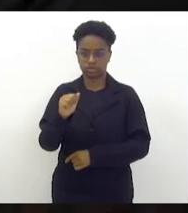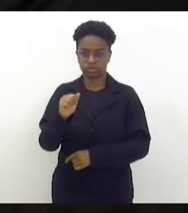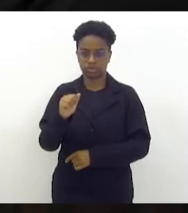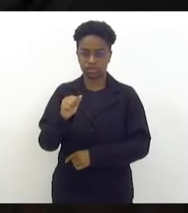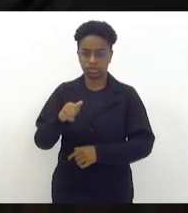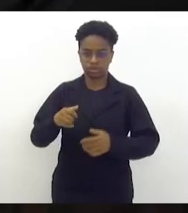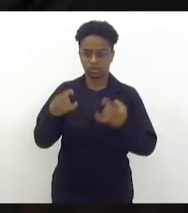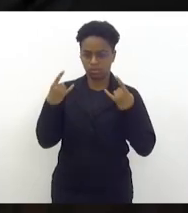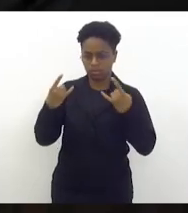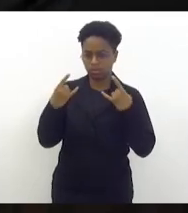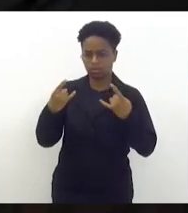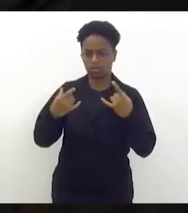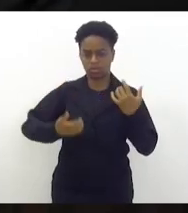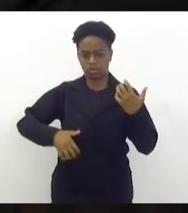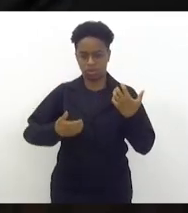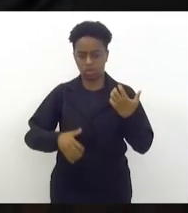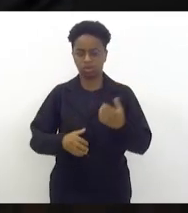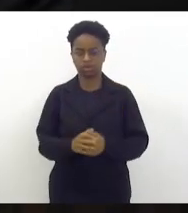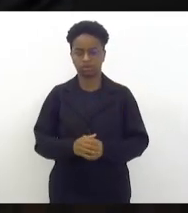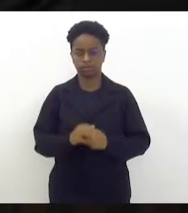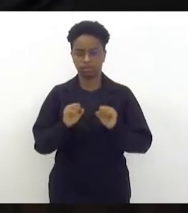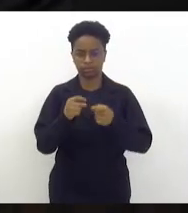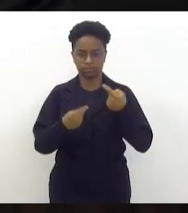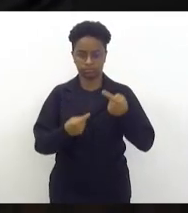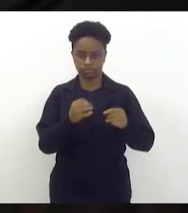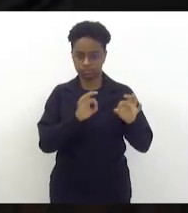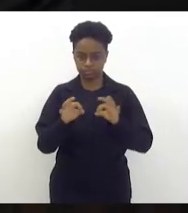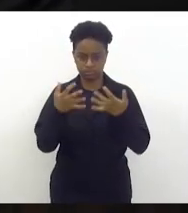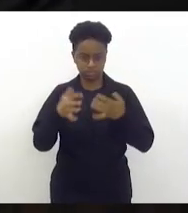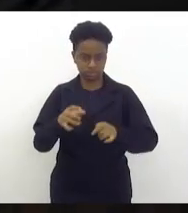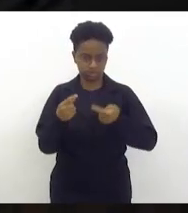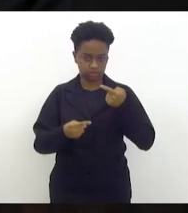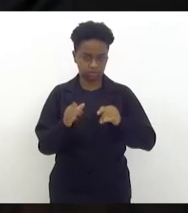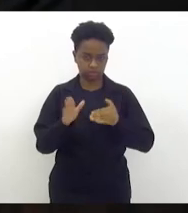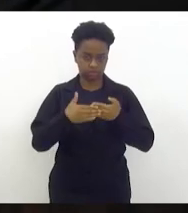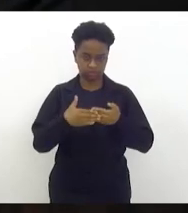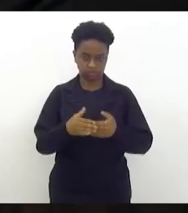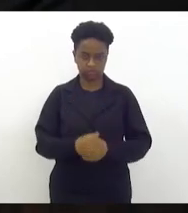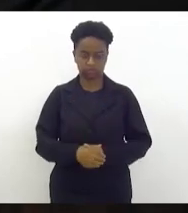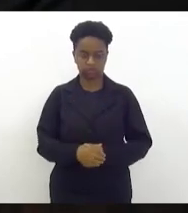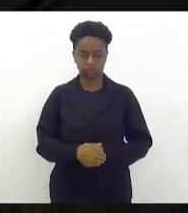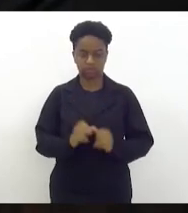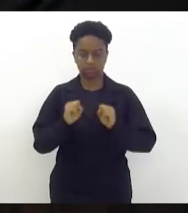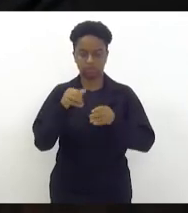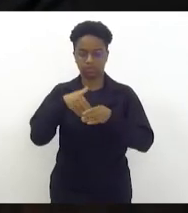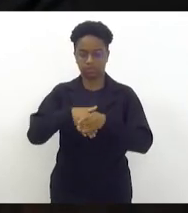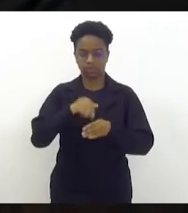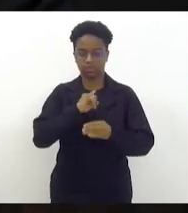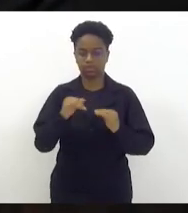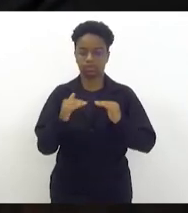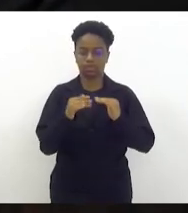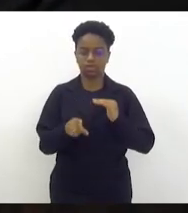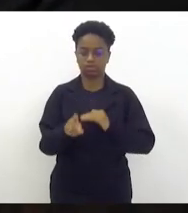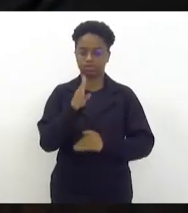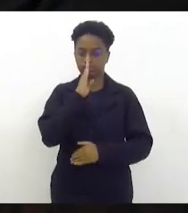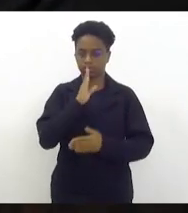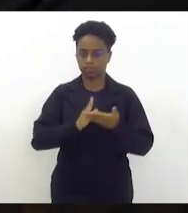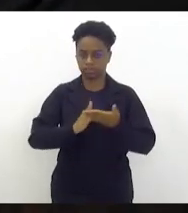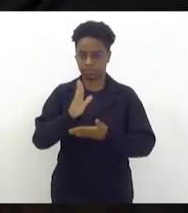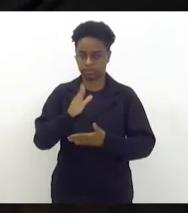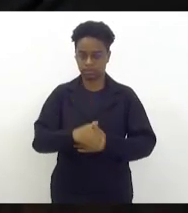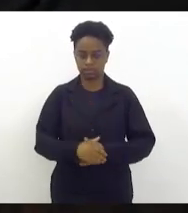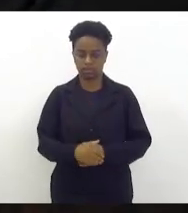Metal. Em discussão, não havendo quem queira discutir, encerrada a discussão. Em votação, senhores que aprovam, permaneçam como